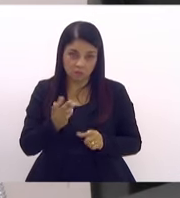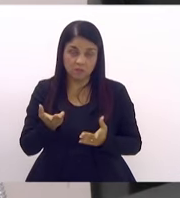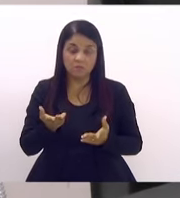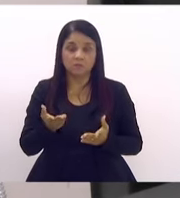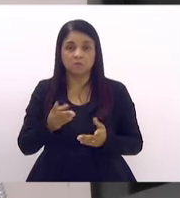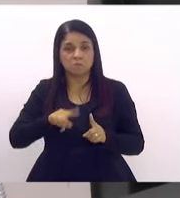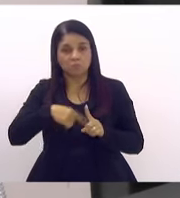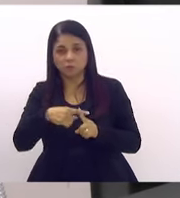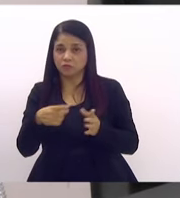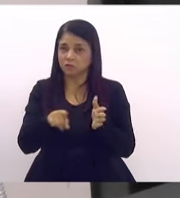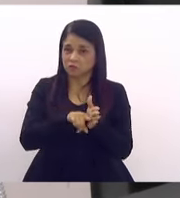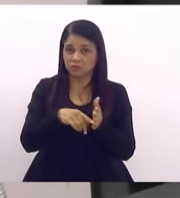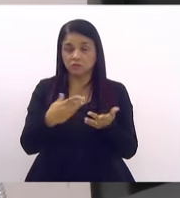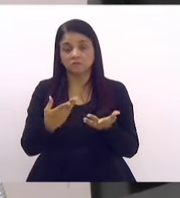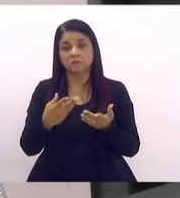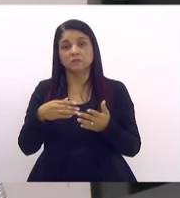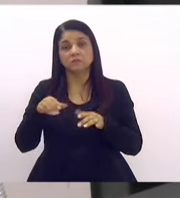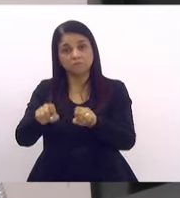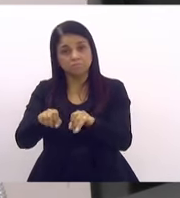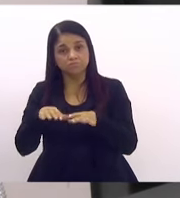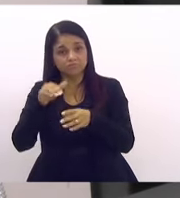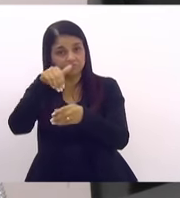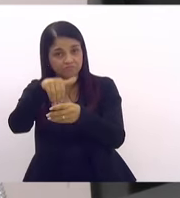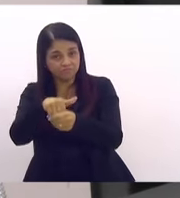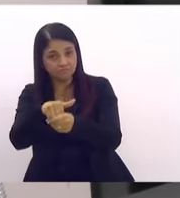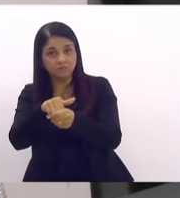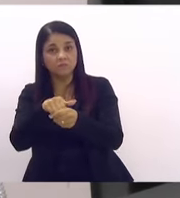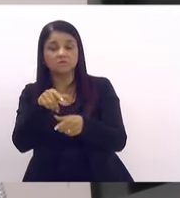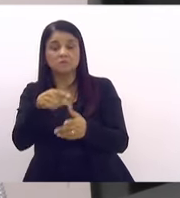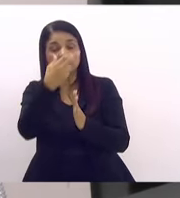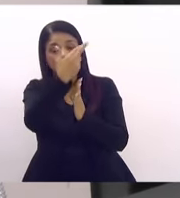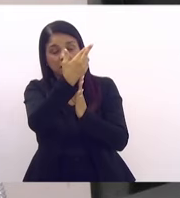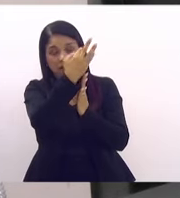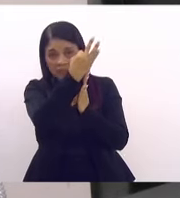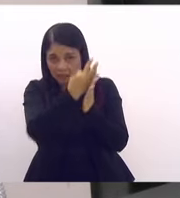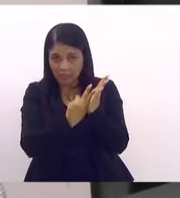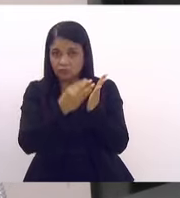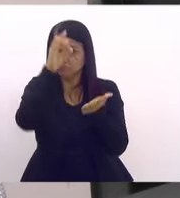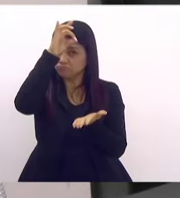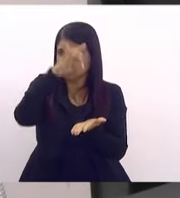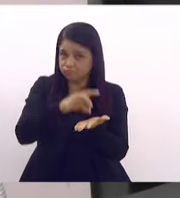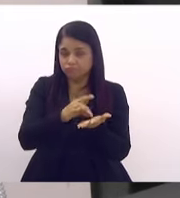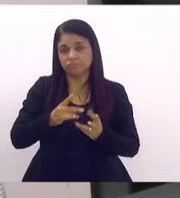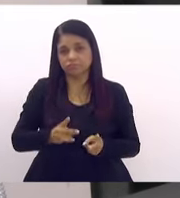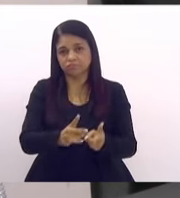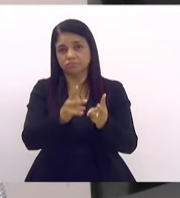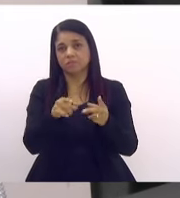Excelência, que, se for o caso do entendimento do plenário, possa prevalecer o seu texto original. Vossa Excelência